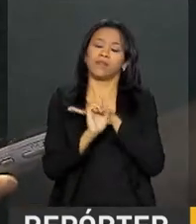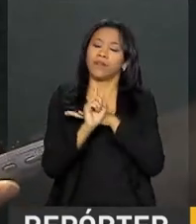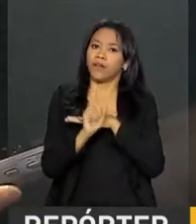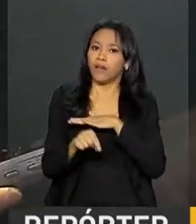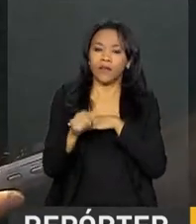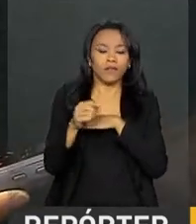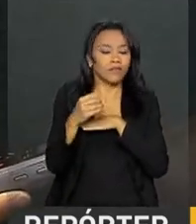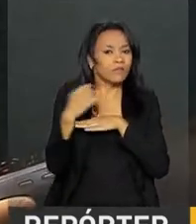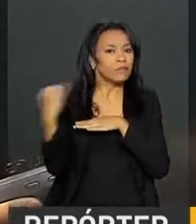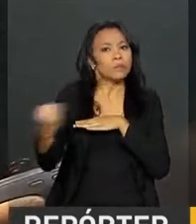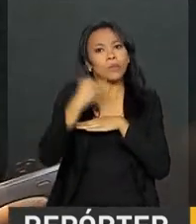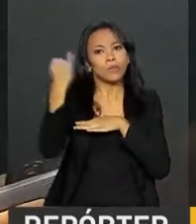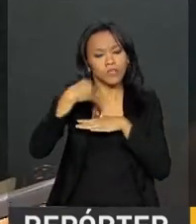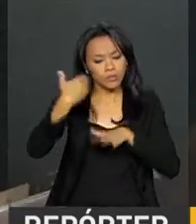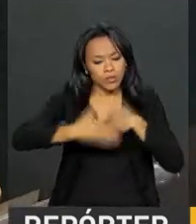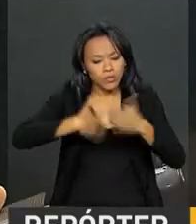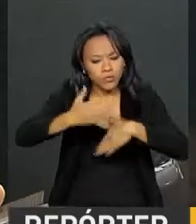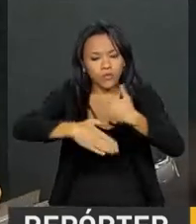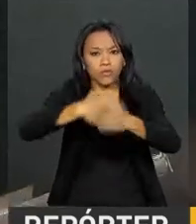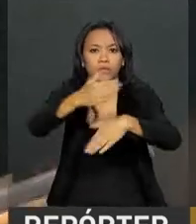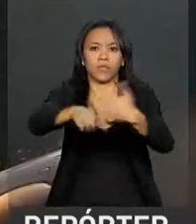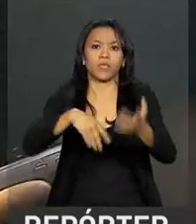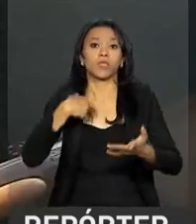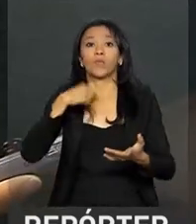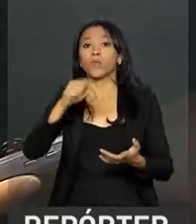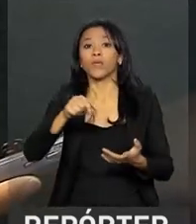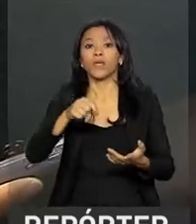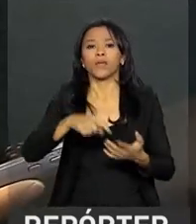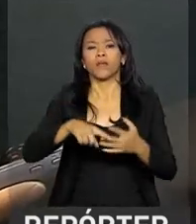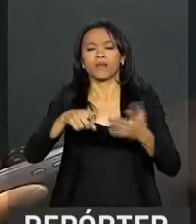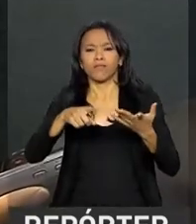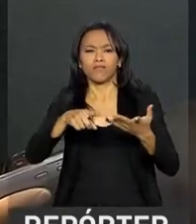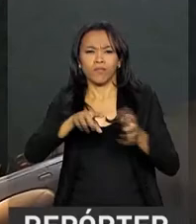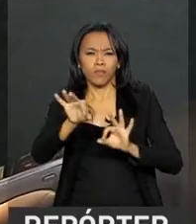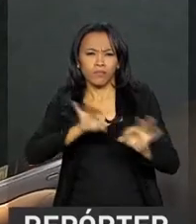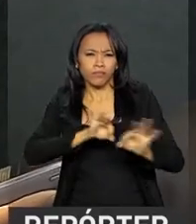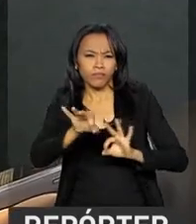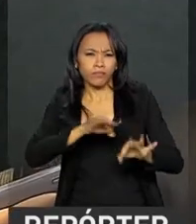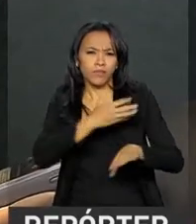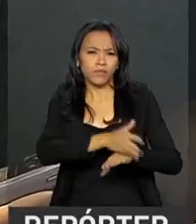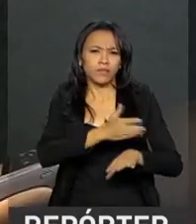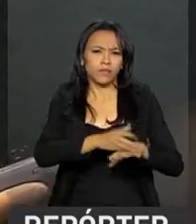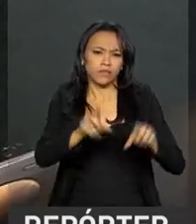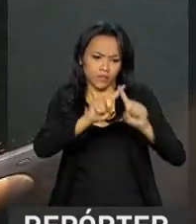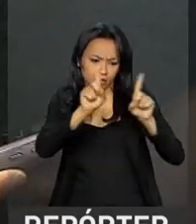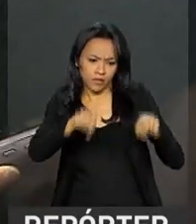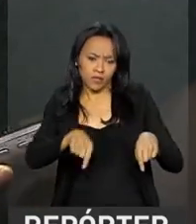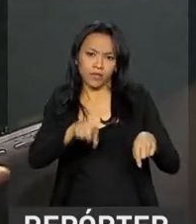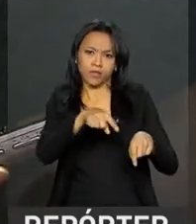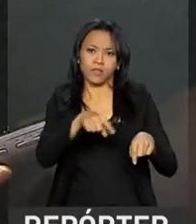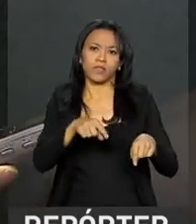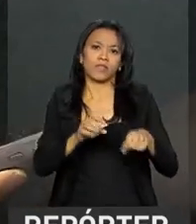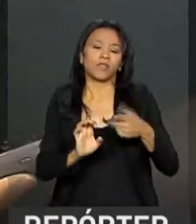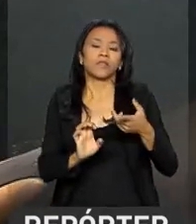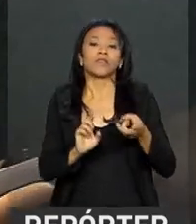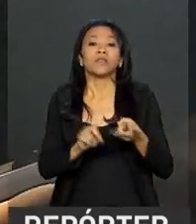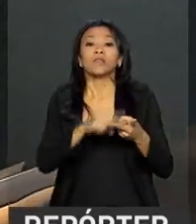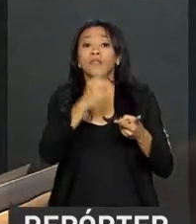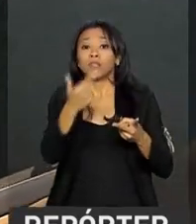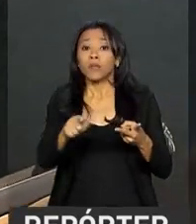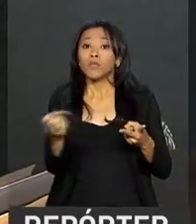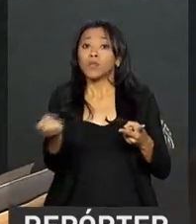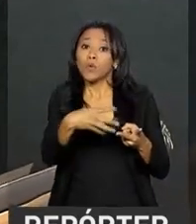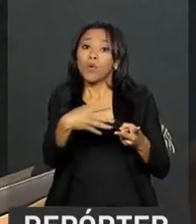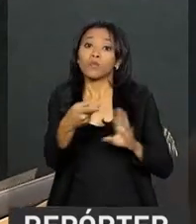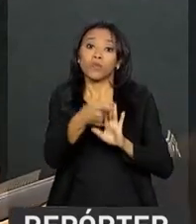desenvolvimento de qualquer país elas proporcionam a formação de quadros elas proporcionam a descoberta e o apoio de novos